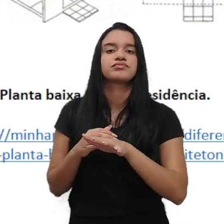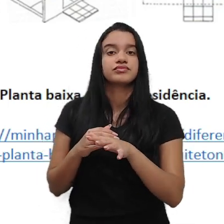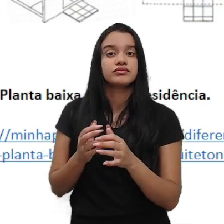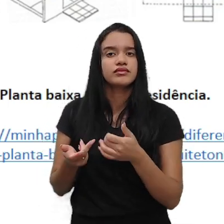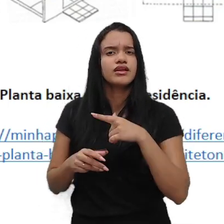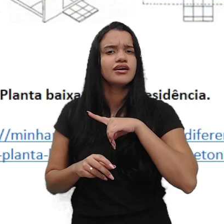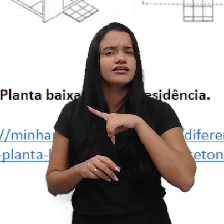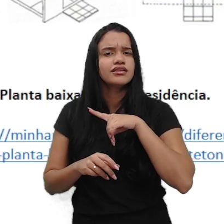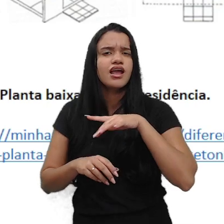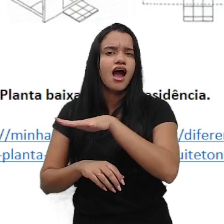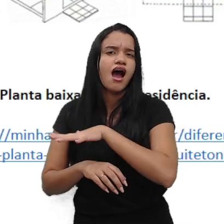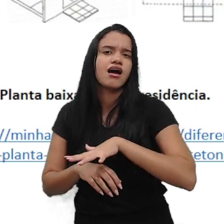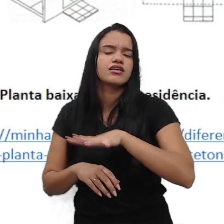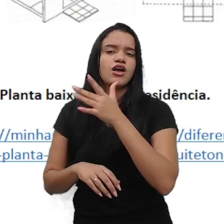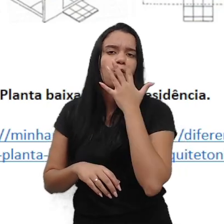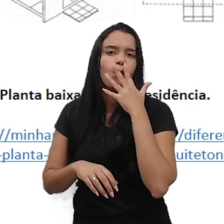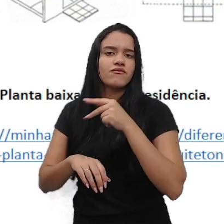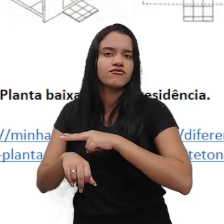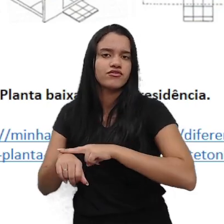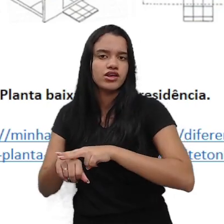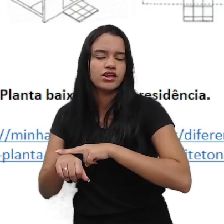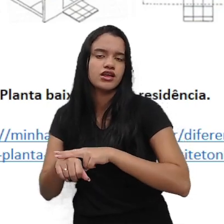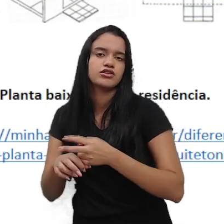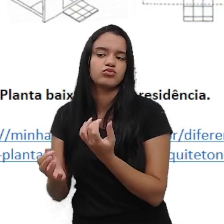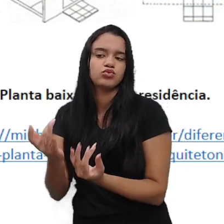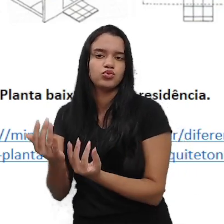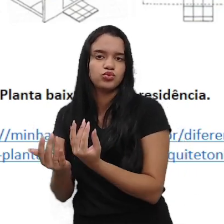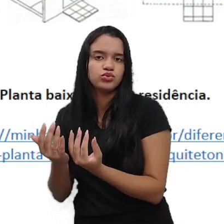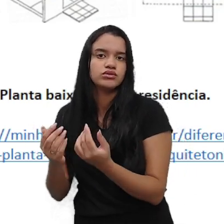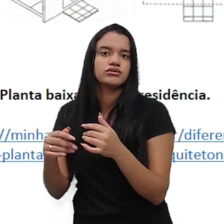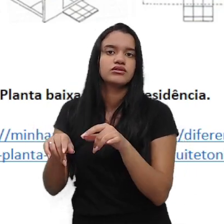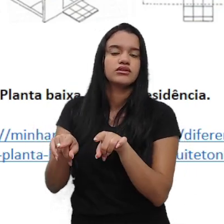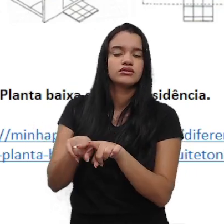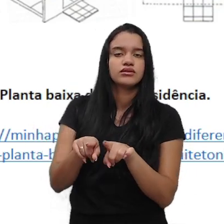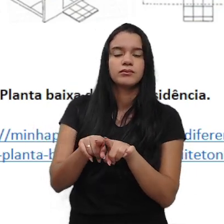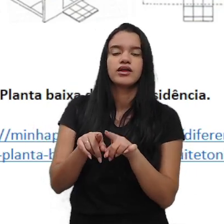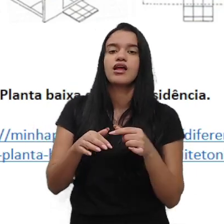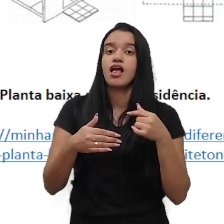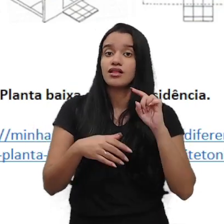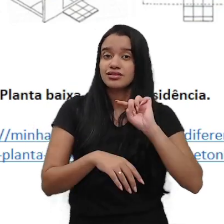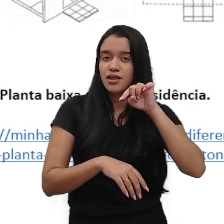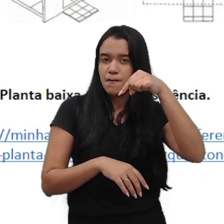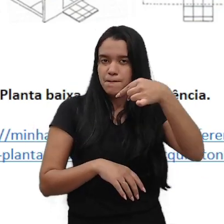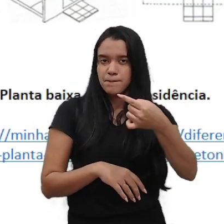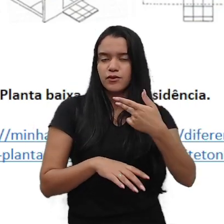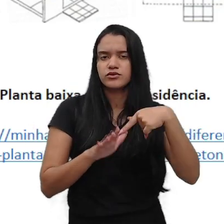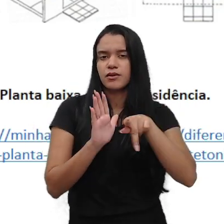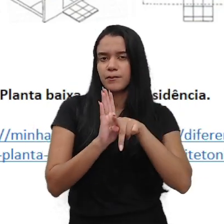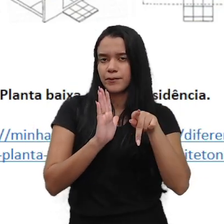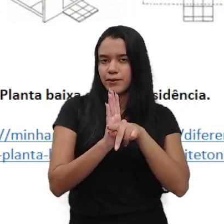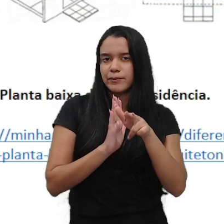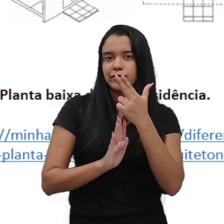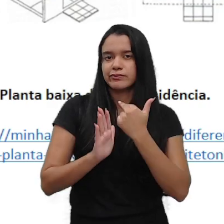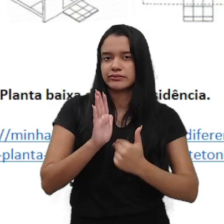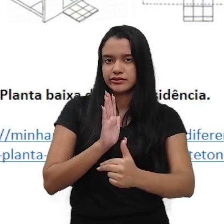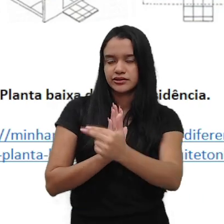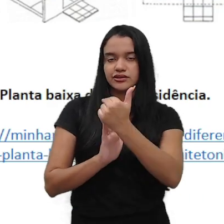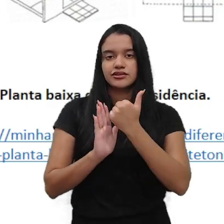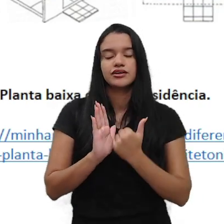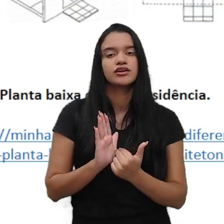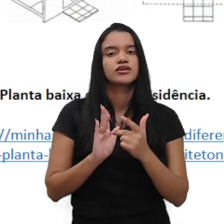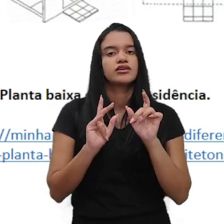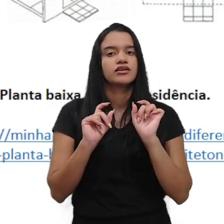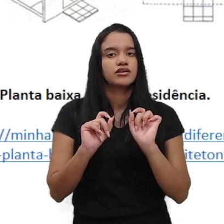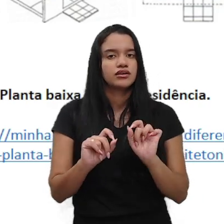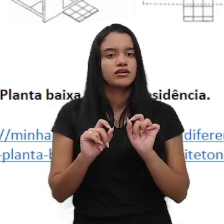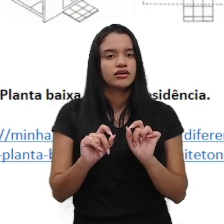onde é que vai ser telhado, né, os afastamentos. E mais adiante, a planta propriamente dita. O que é uma planta? Né? Que é um